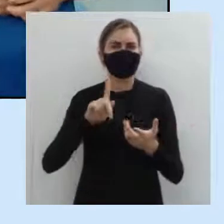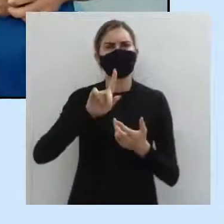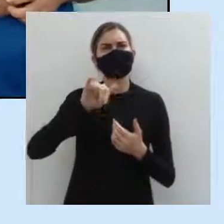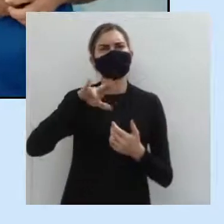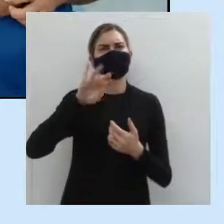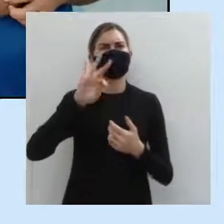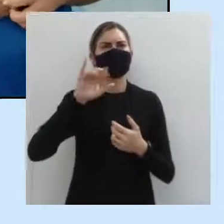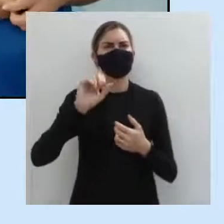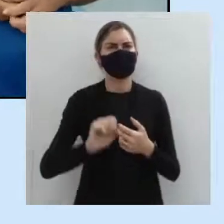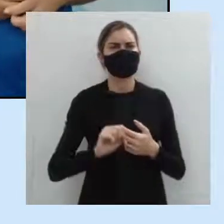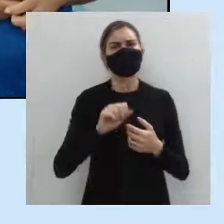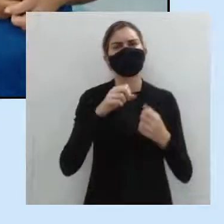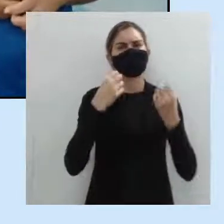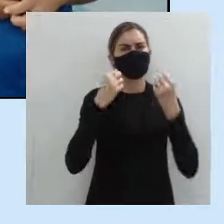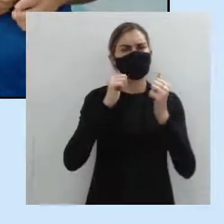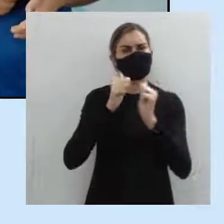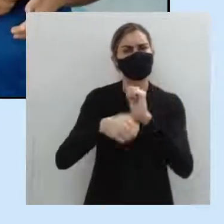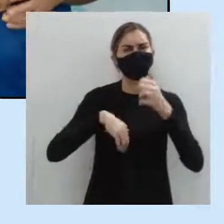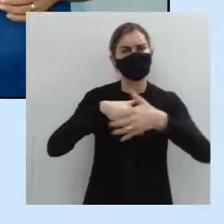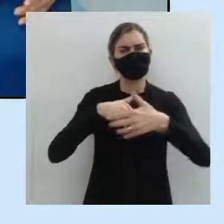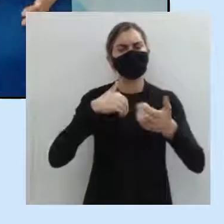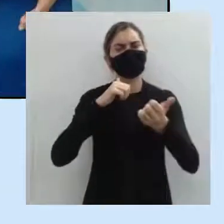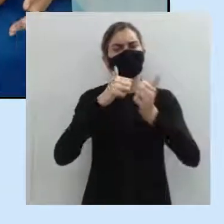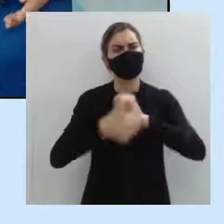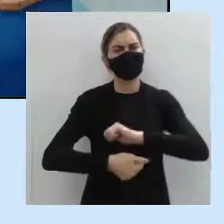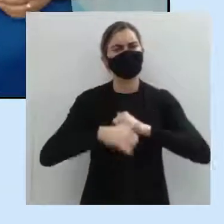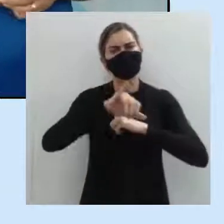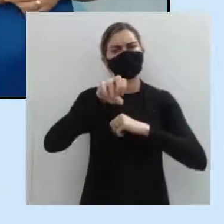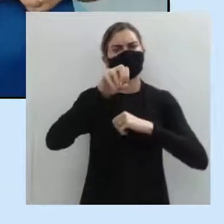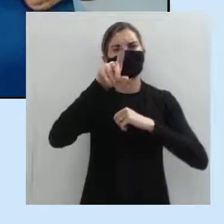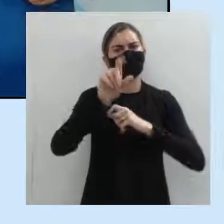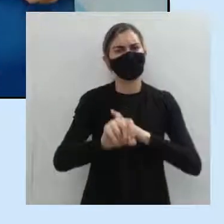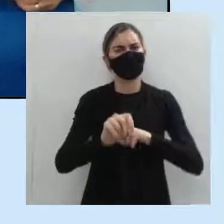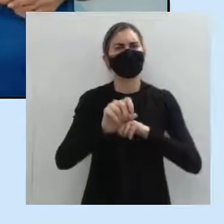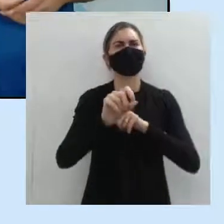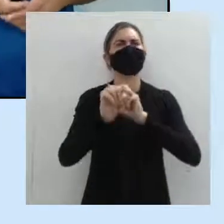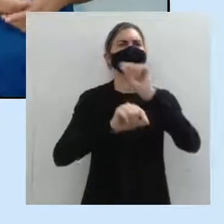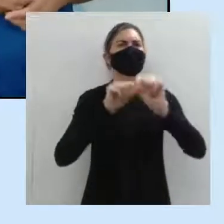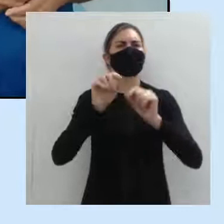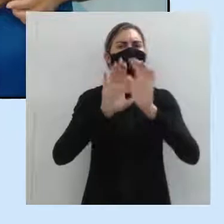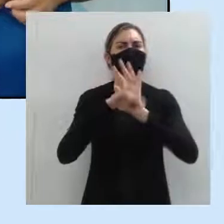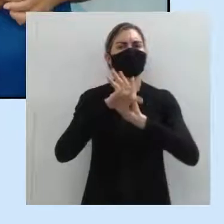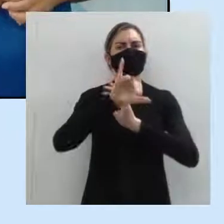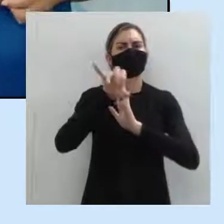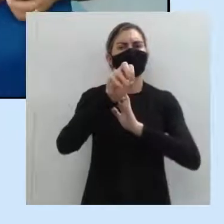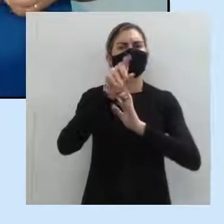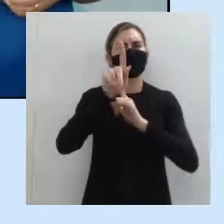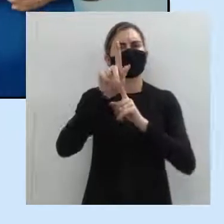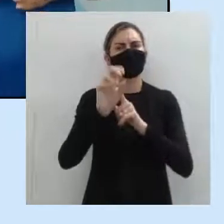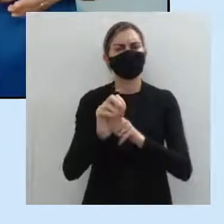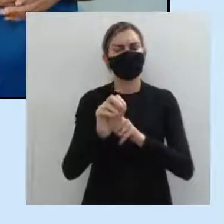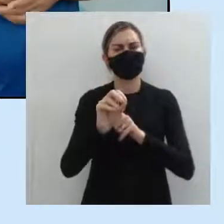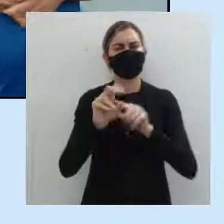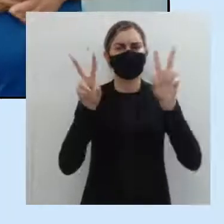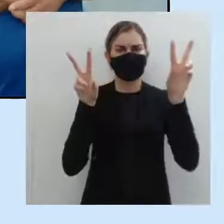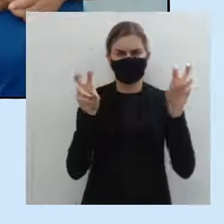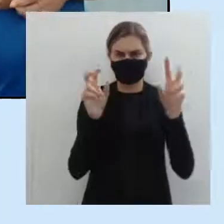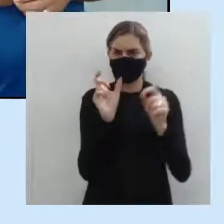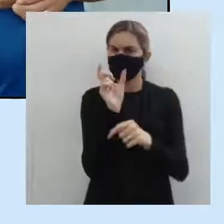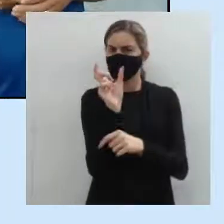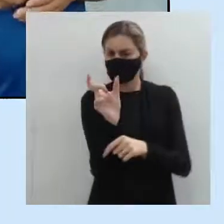Ginástica e jogo. Primeiro, o jogo. Vamos entender o conceito de jogo, né? O termo